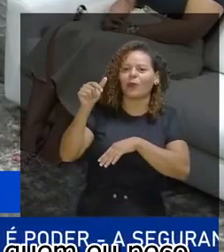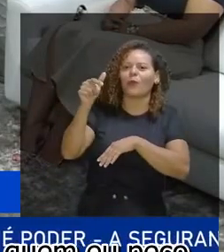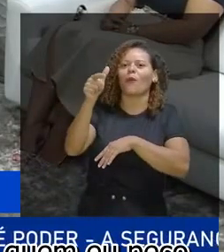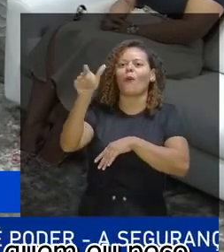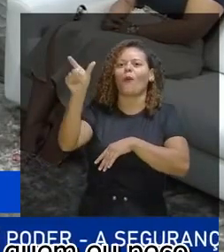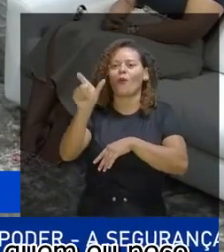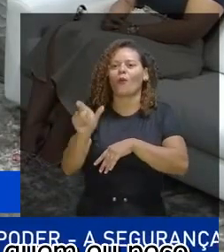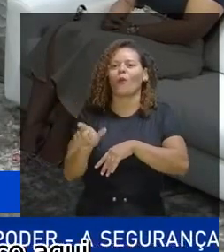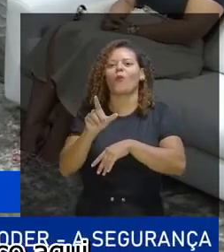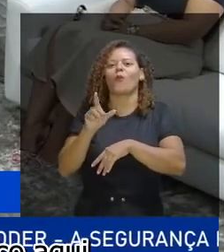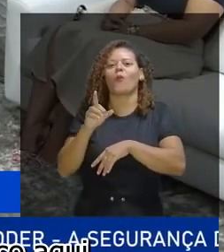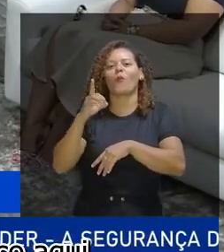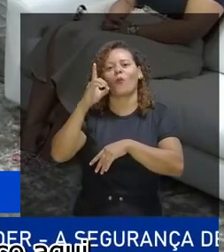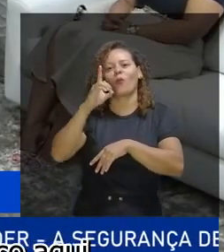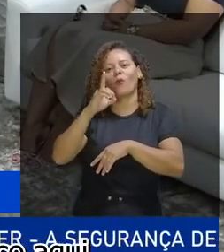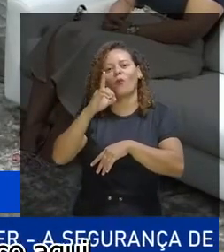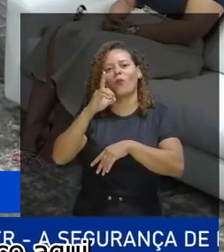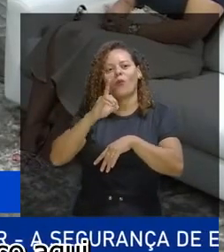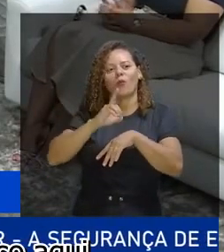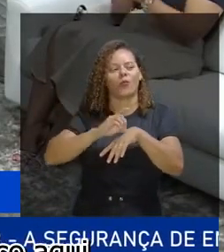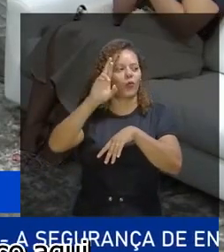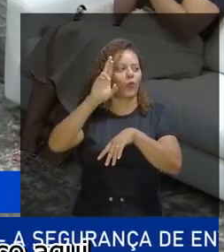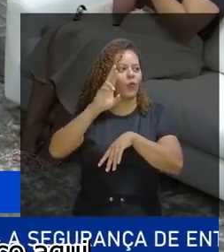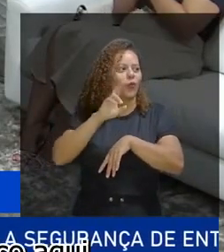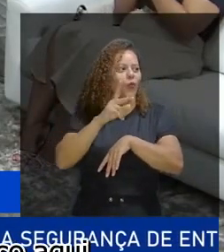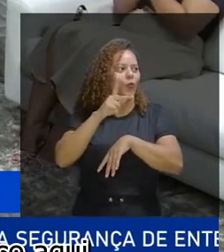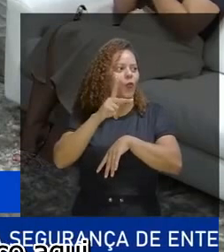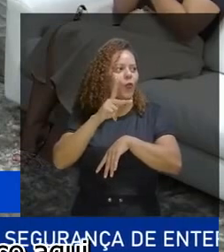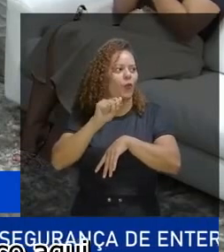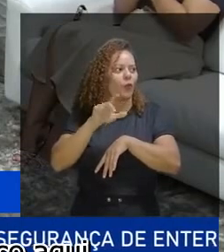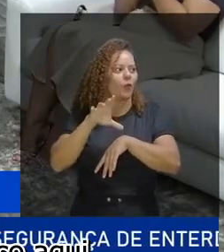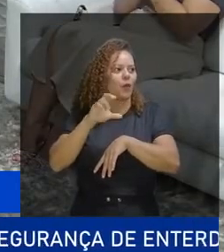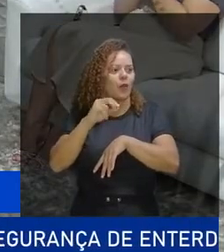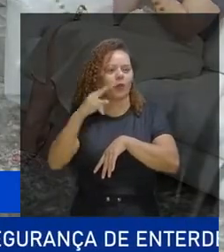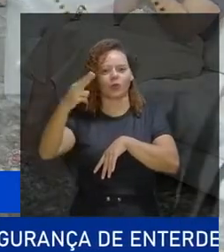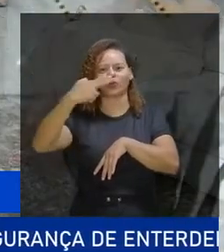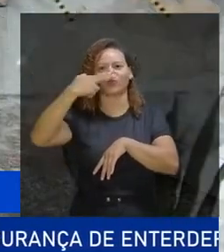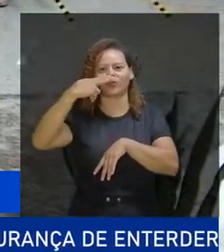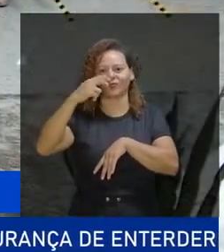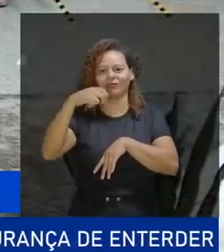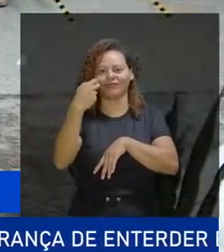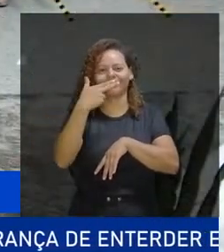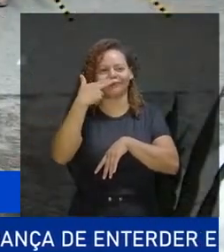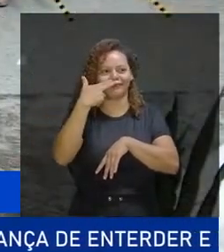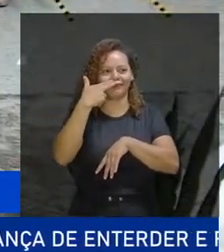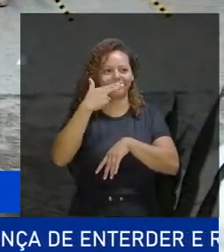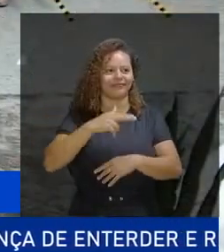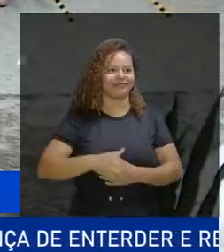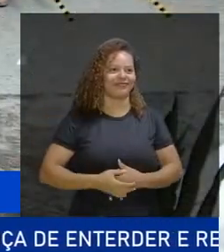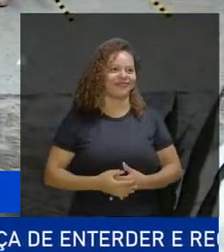o doutor Paulo José, a quem eu peço uma salva de palmas e convido para sentar conosco aqui.